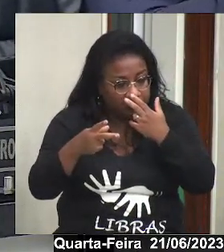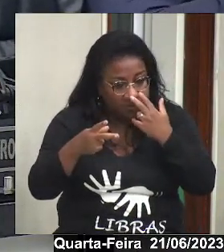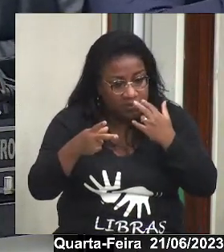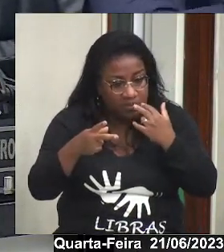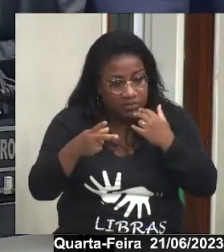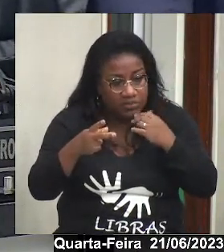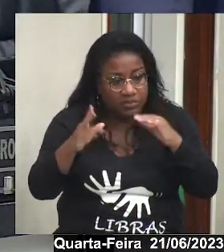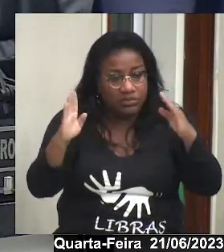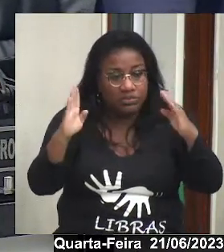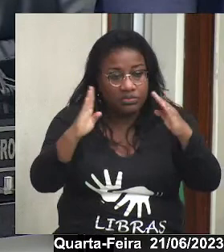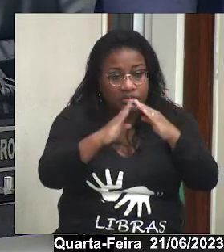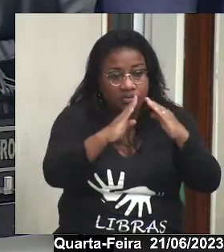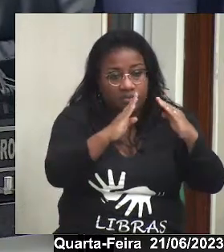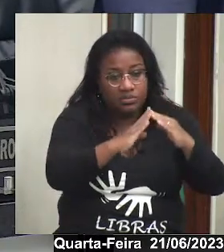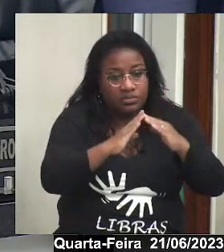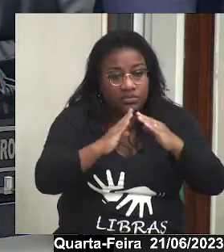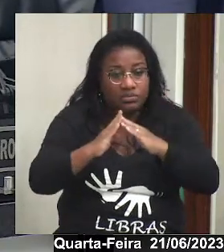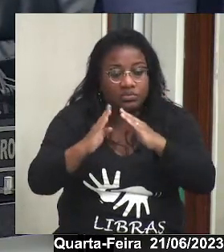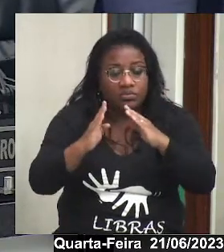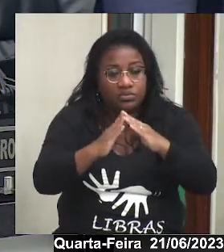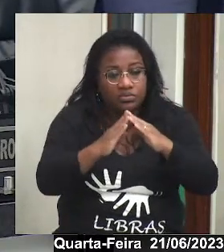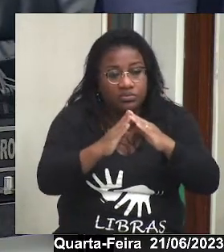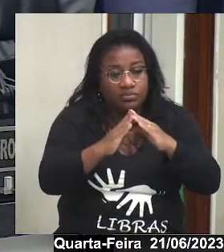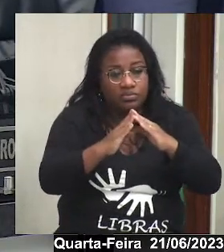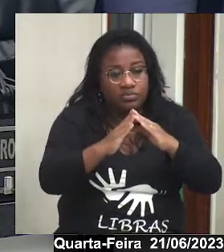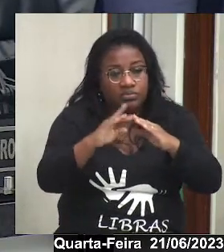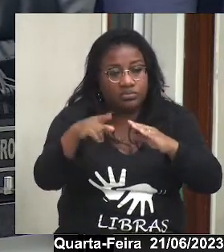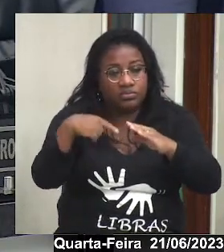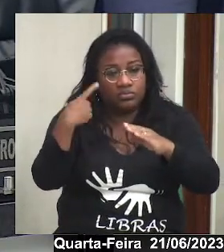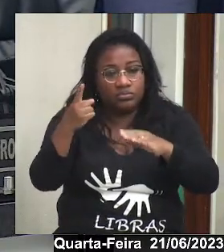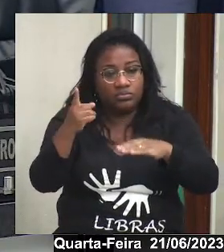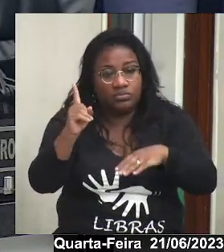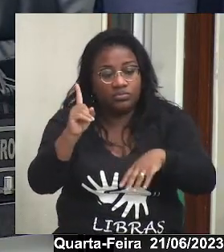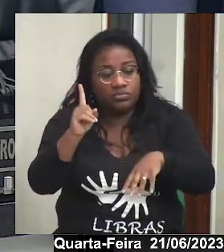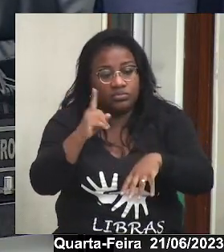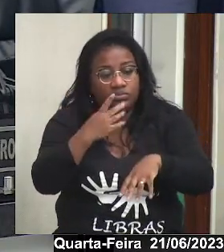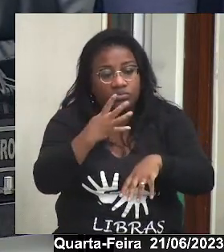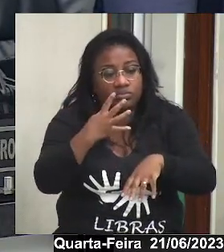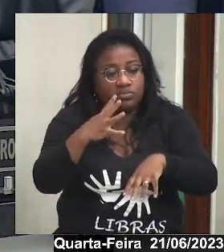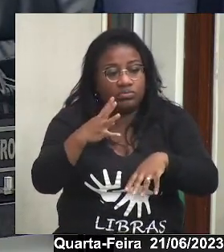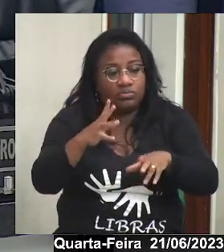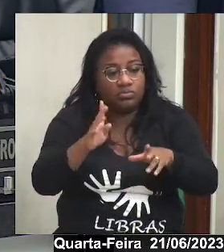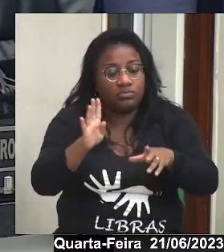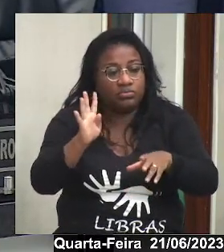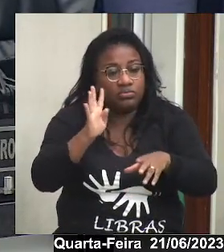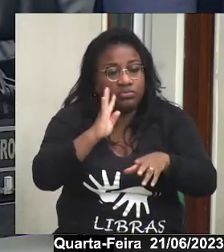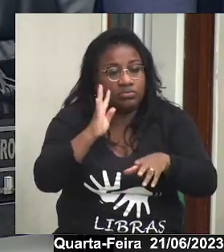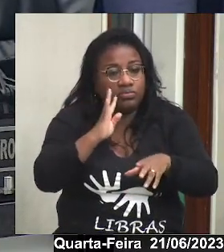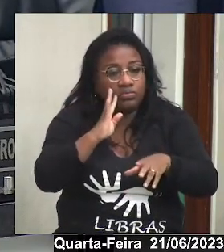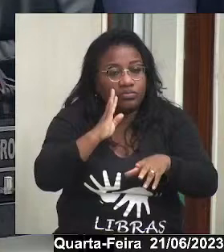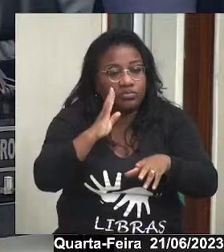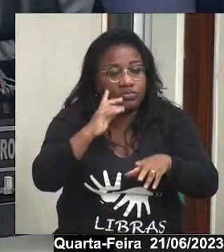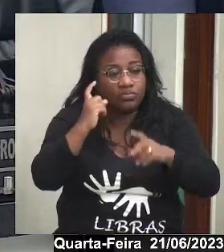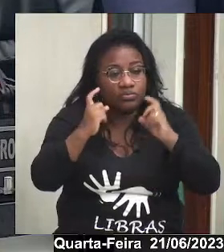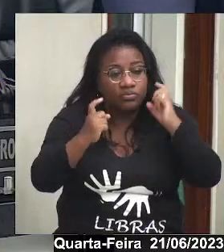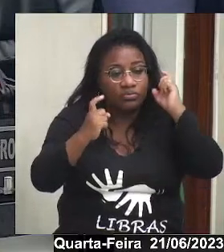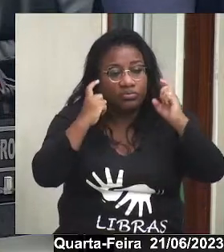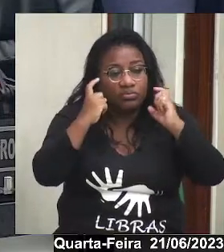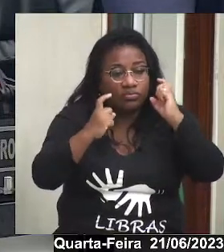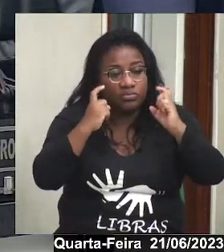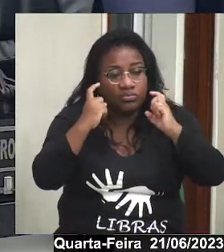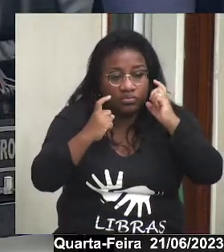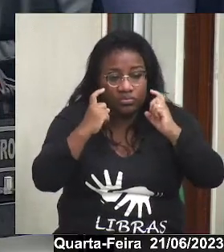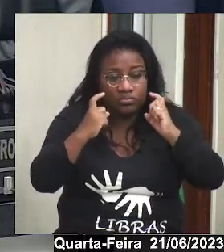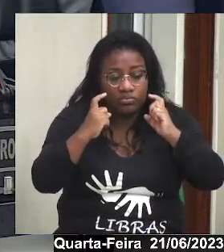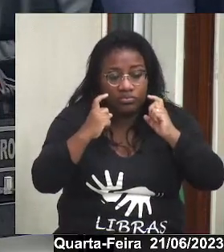alertar os moradores, eu vou deixar até para falar na outra sessão, na parte da sessão maior, que eu estou tendo uma